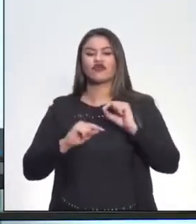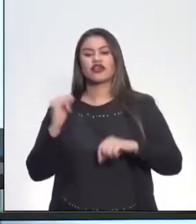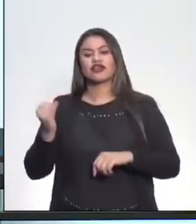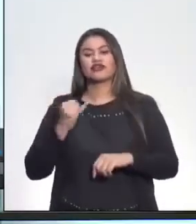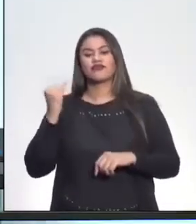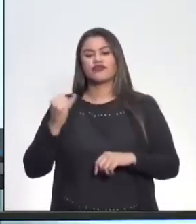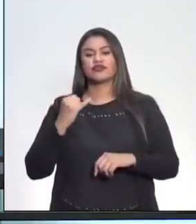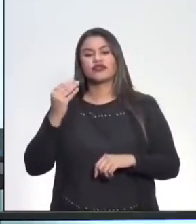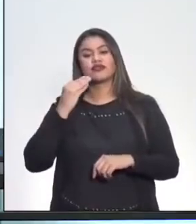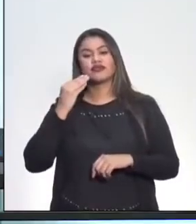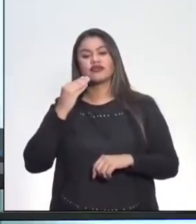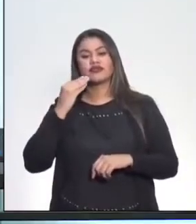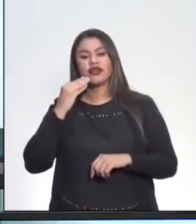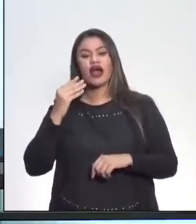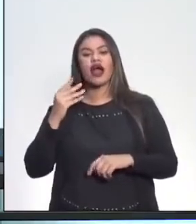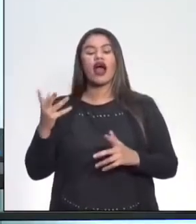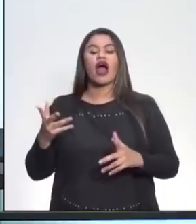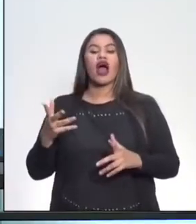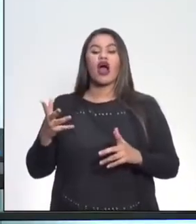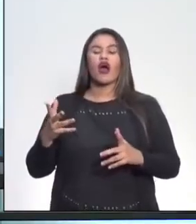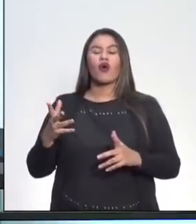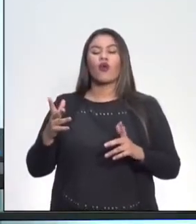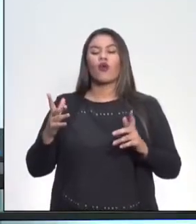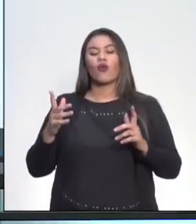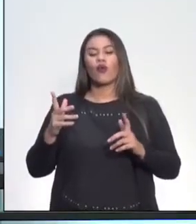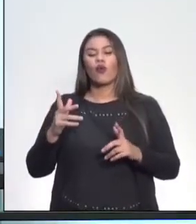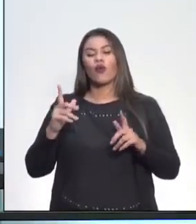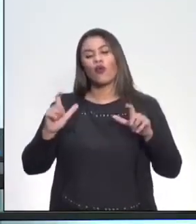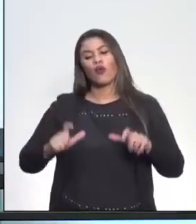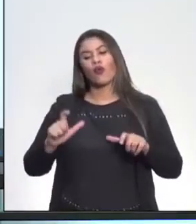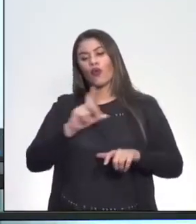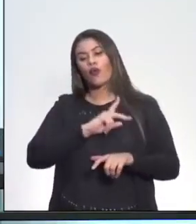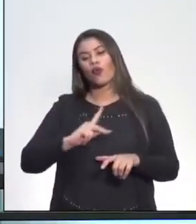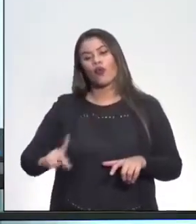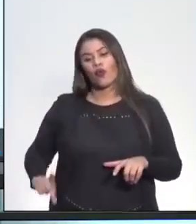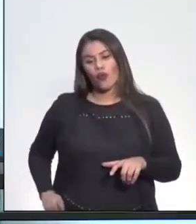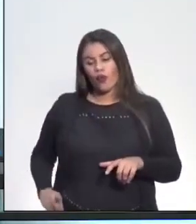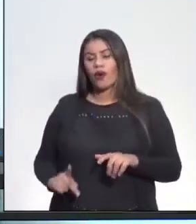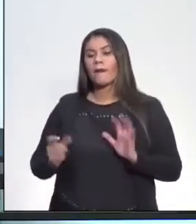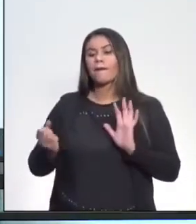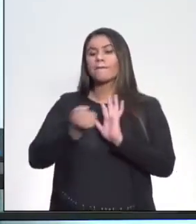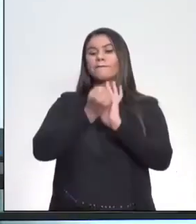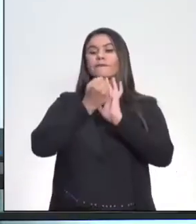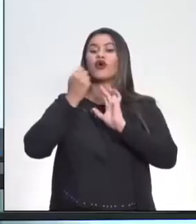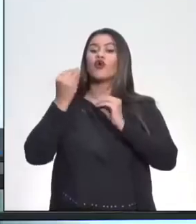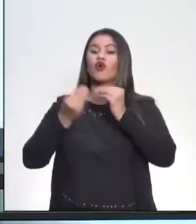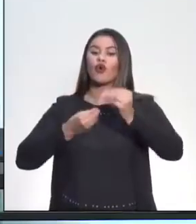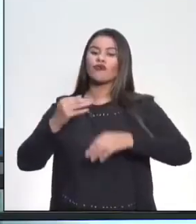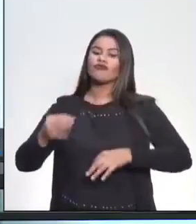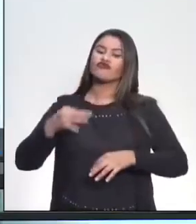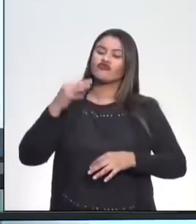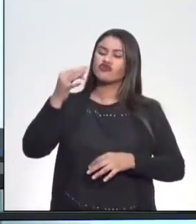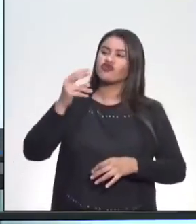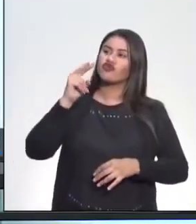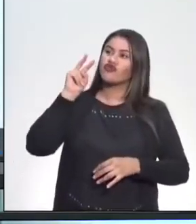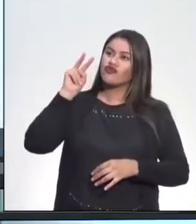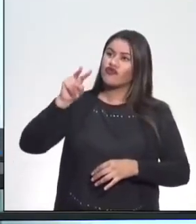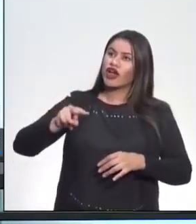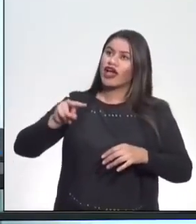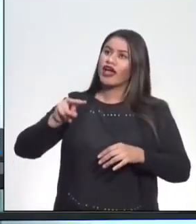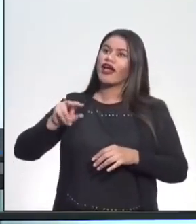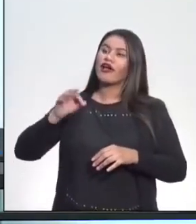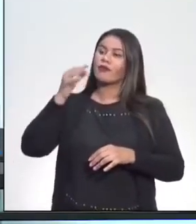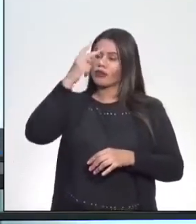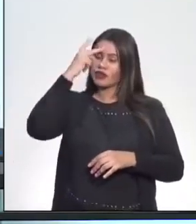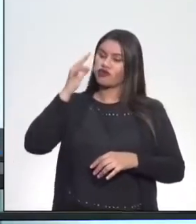esse patrimônio, é justamente para o futuro, ou seja, para que as pessoas, as gerações posteriores à nossa, conheçam aí um pouco da história daquele